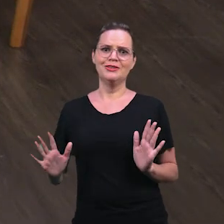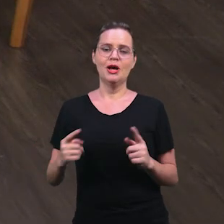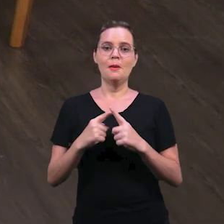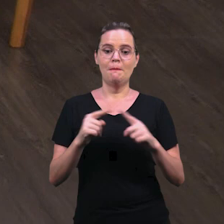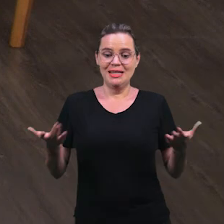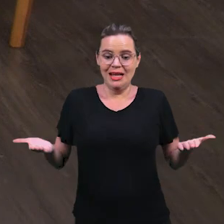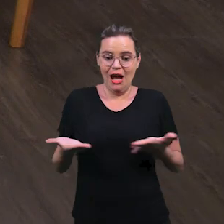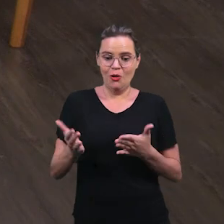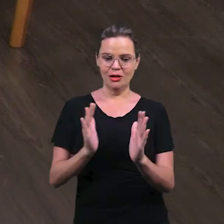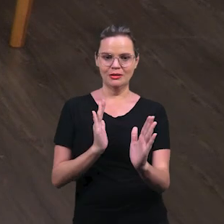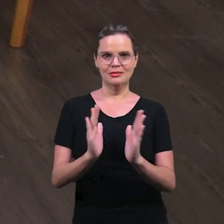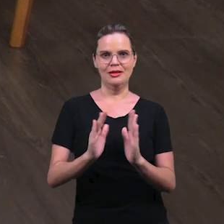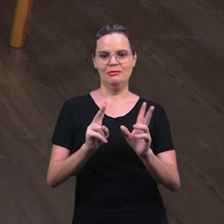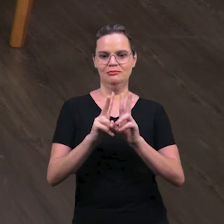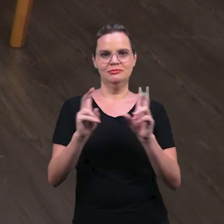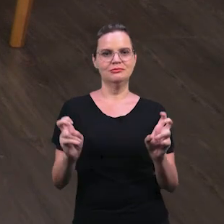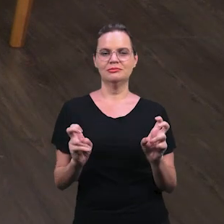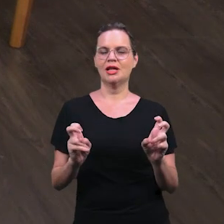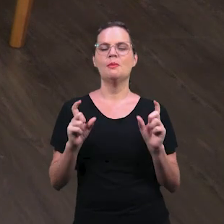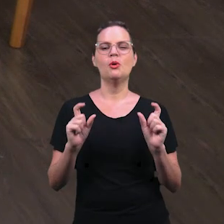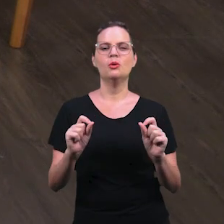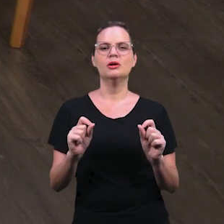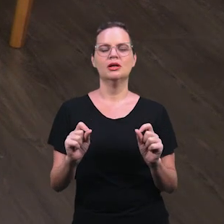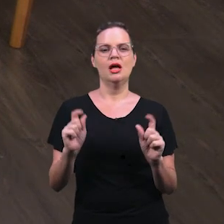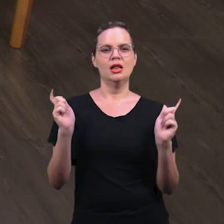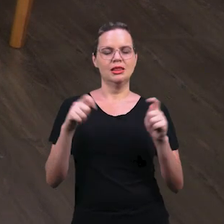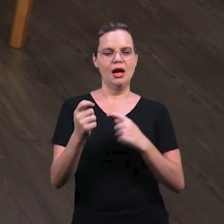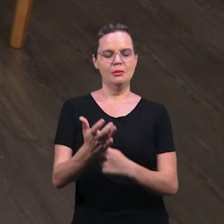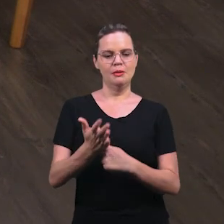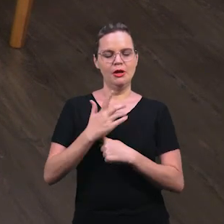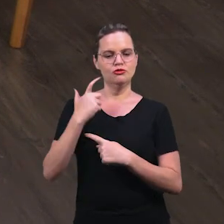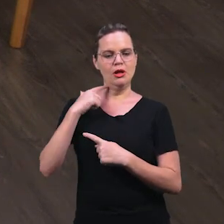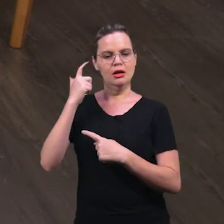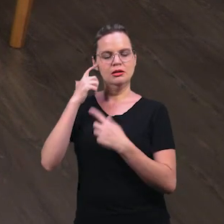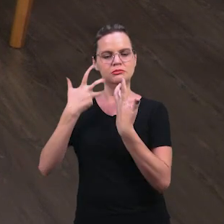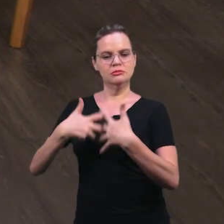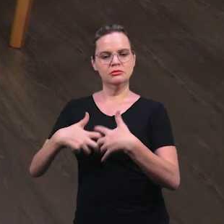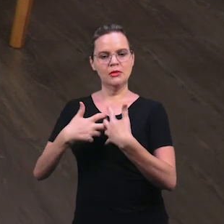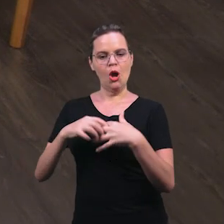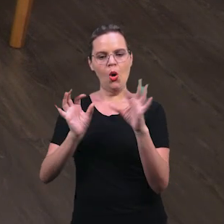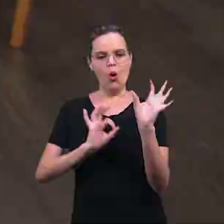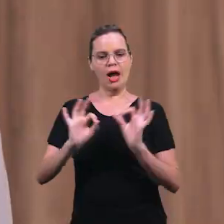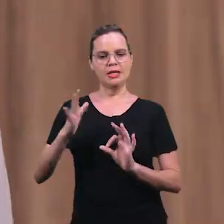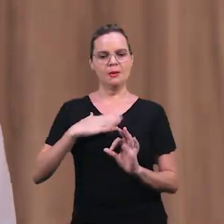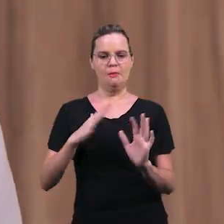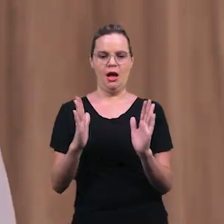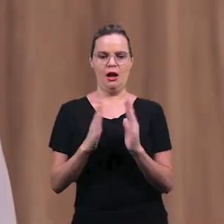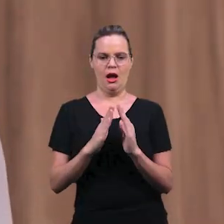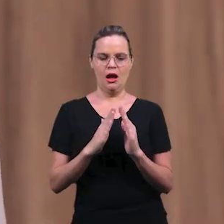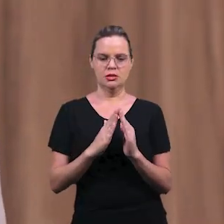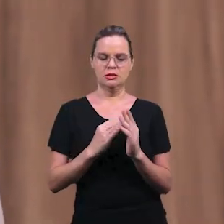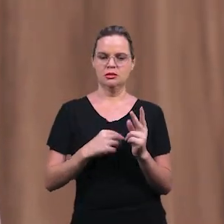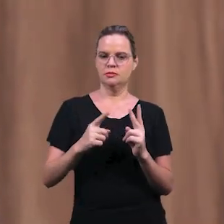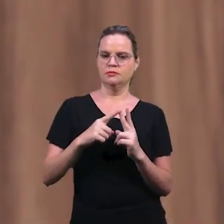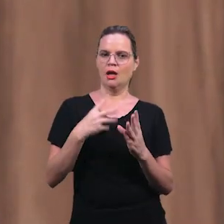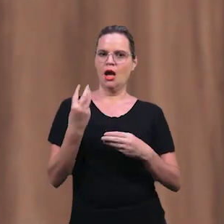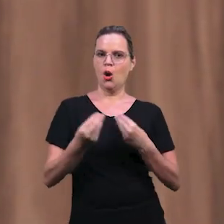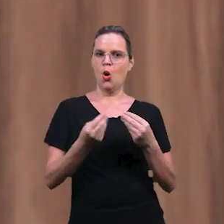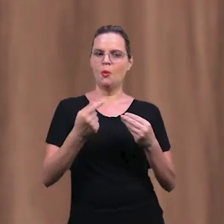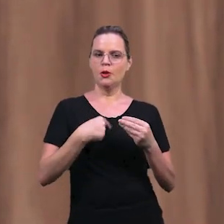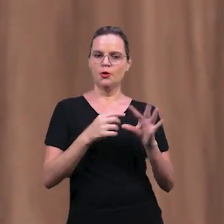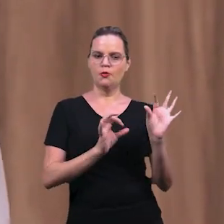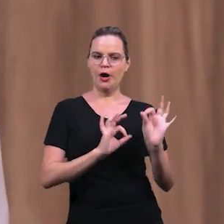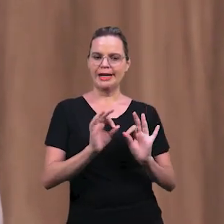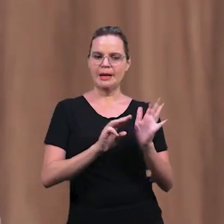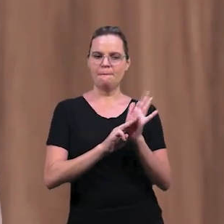que esse tema ajuda você a pensar na sua casa, na organização da sua casa, na